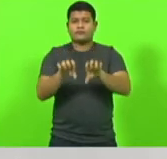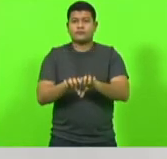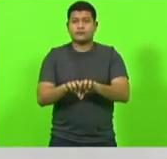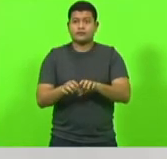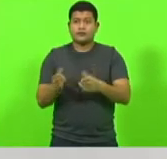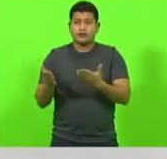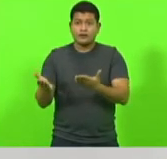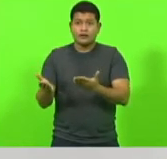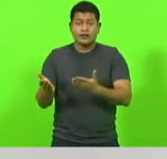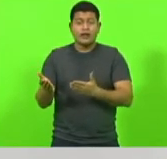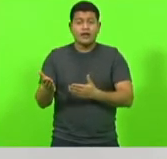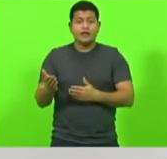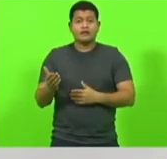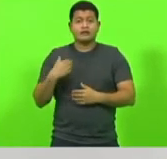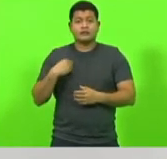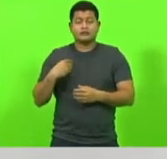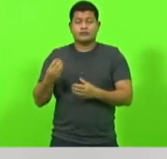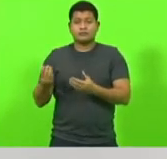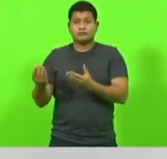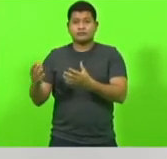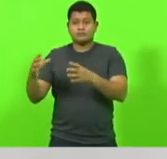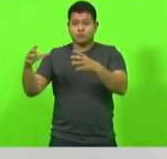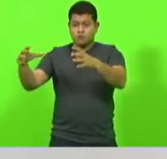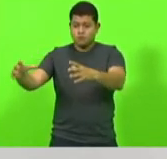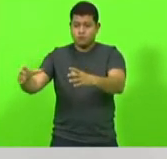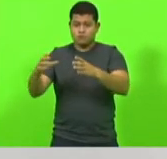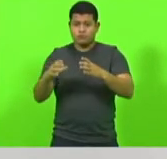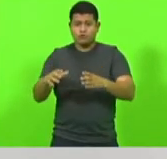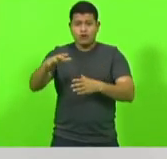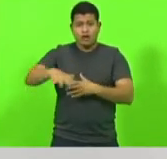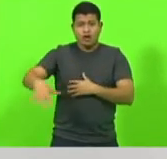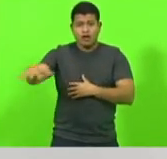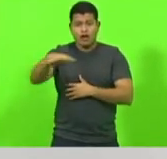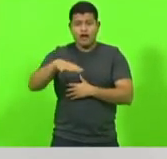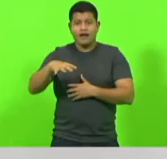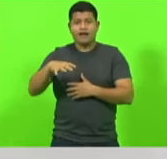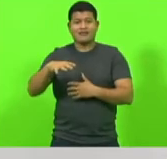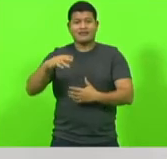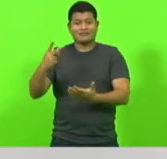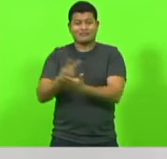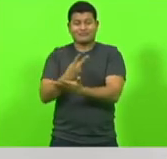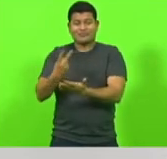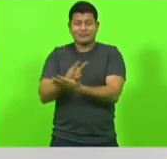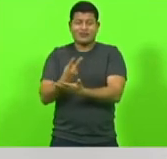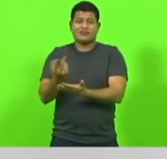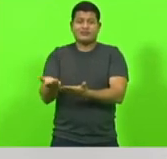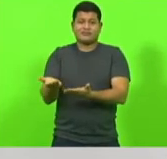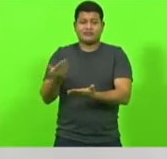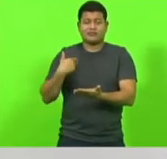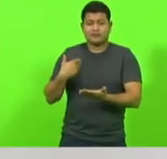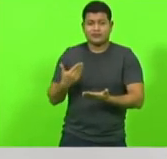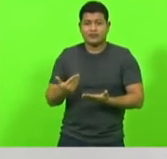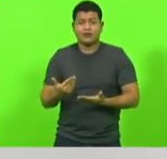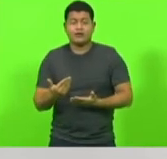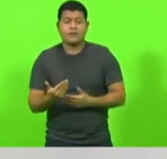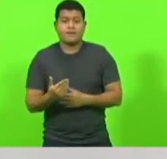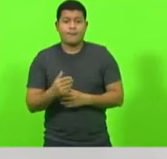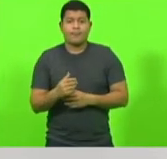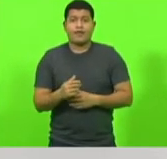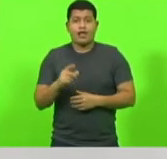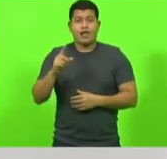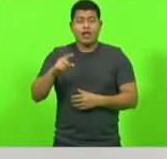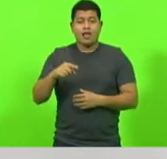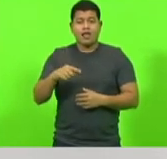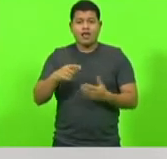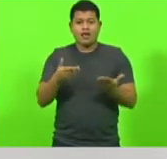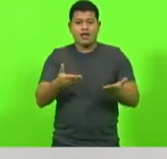um setor que é absolutamente irregular e que se serve da população catarinense, a palavra é essa,